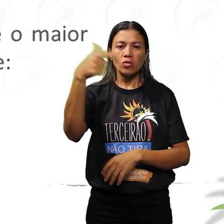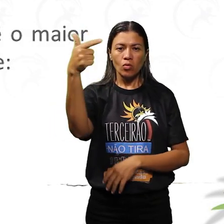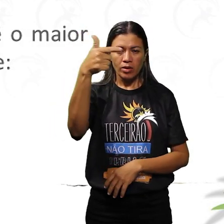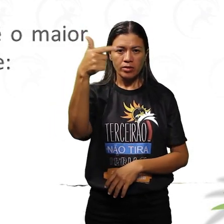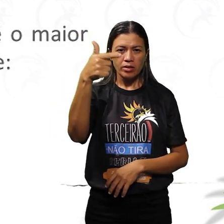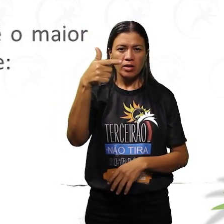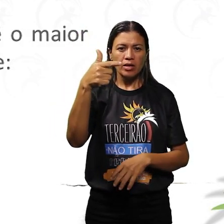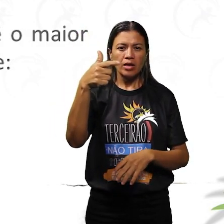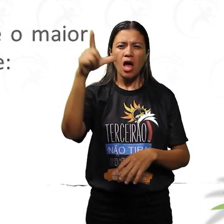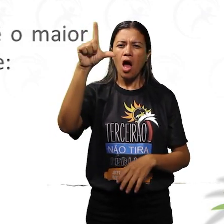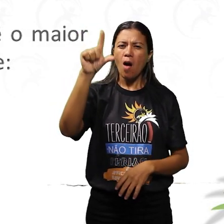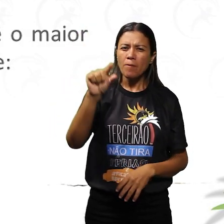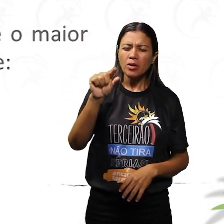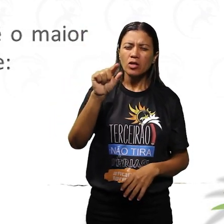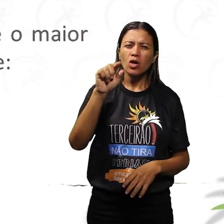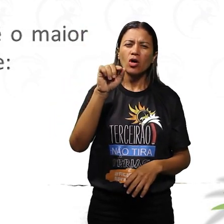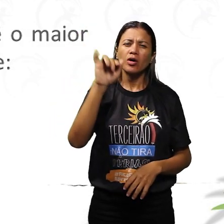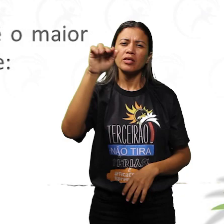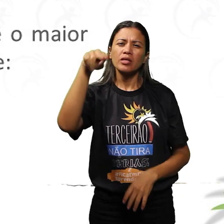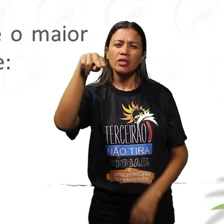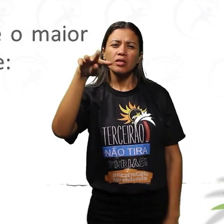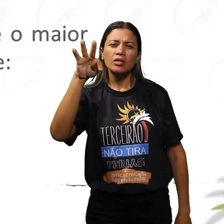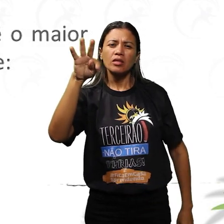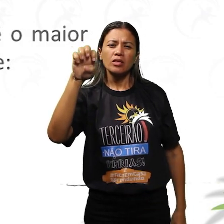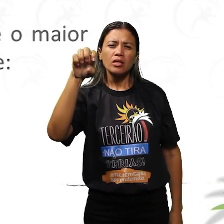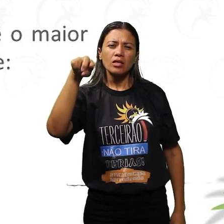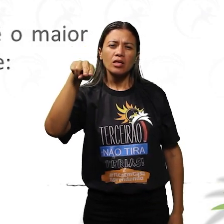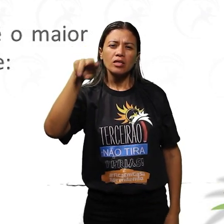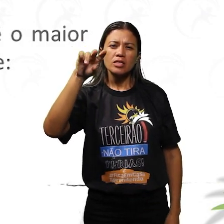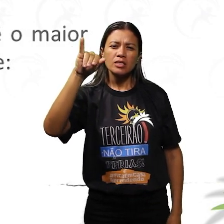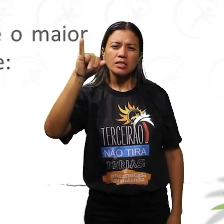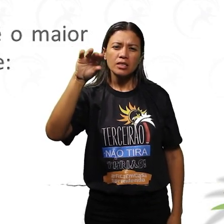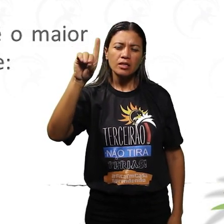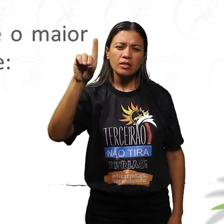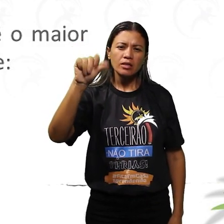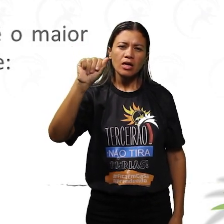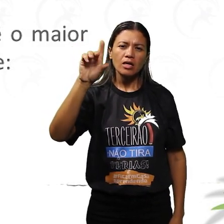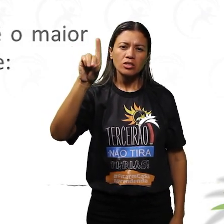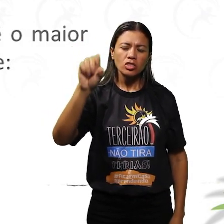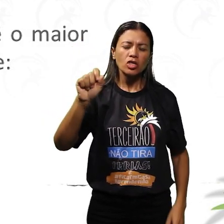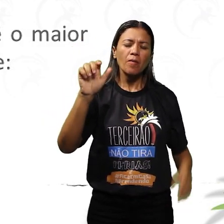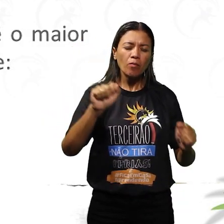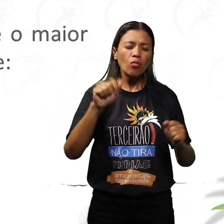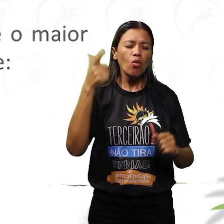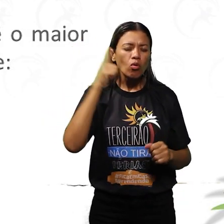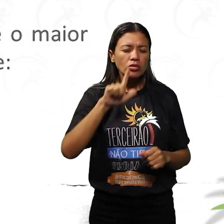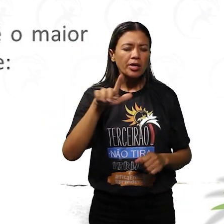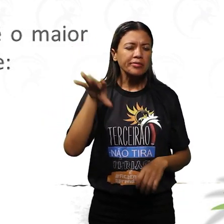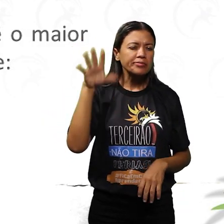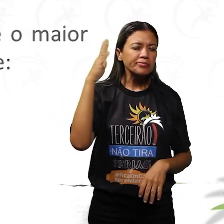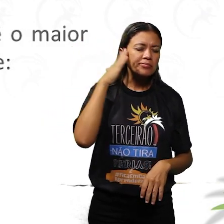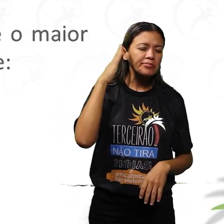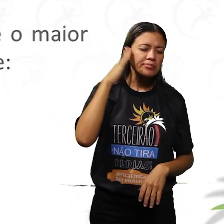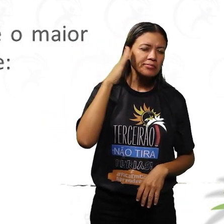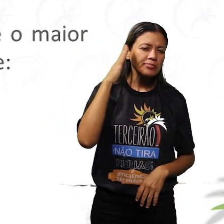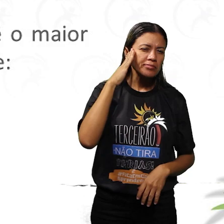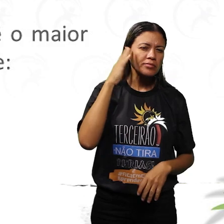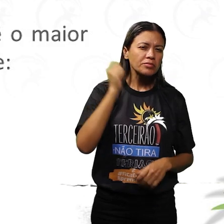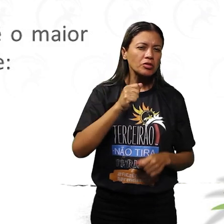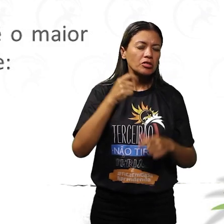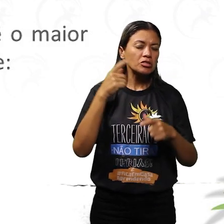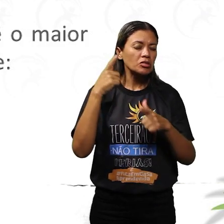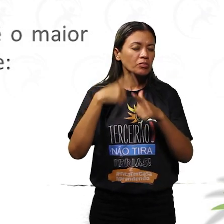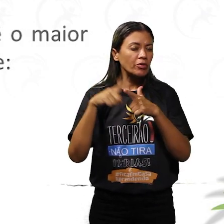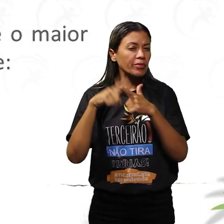que é a maior intensidade física que a gente consegue suportar, talvez até já causando danos, né, para os nossos ouvidos, para o nosso